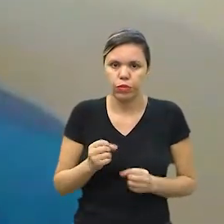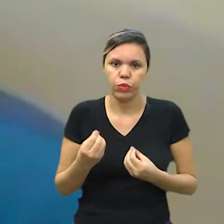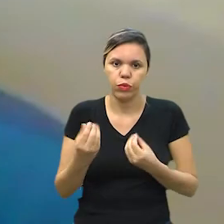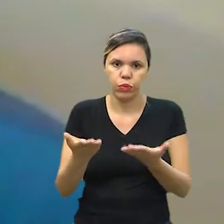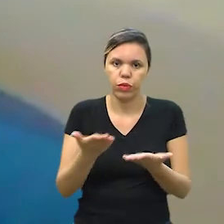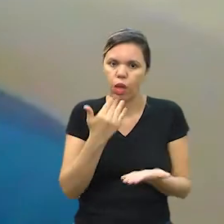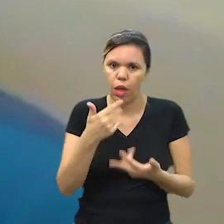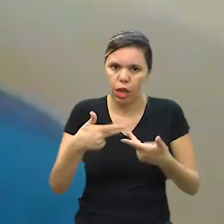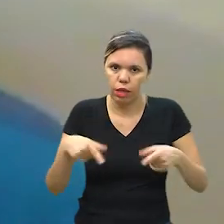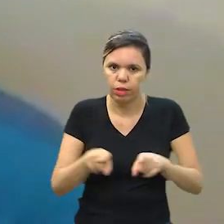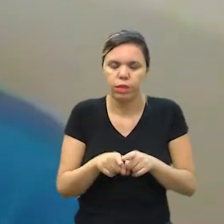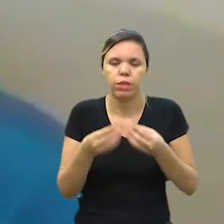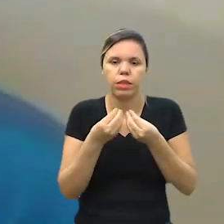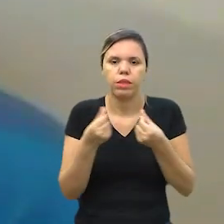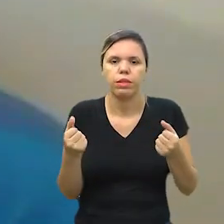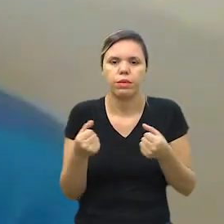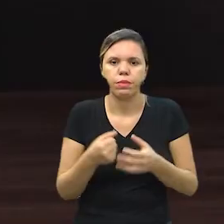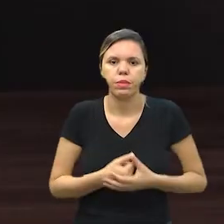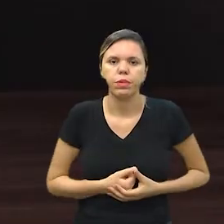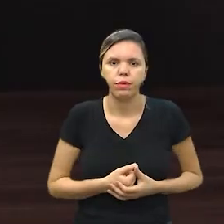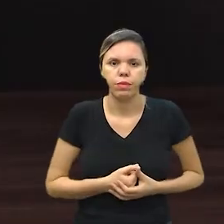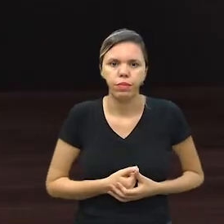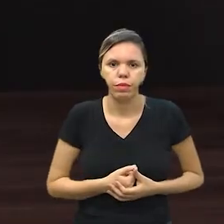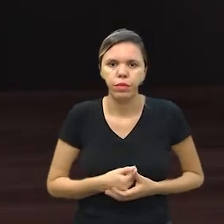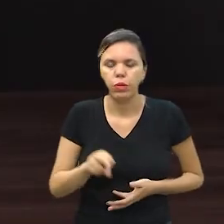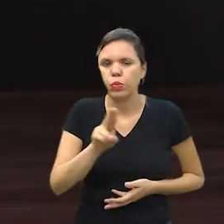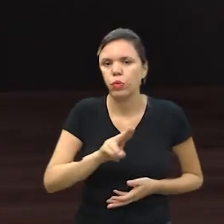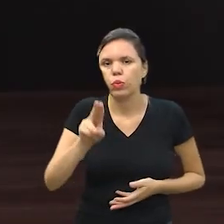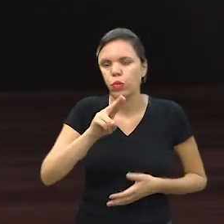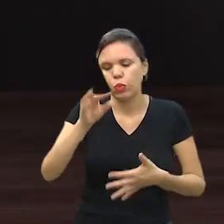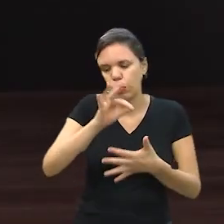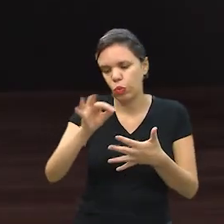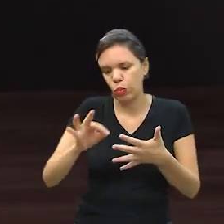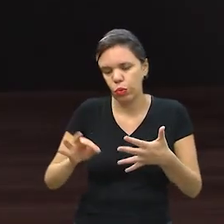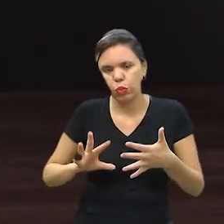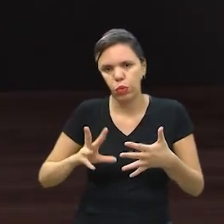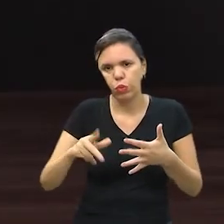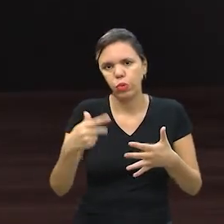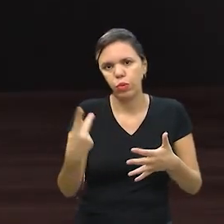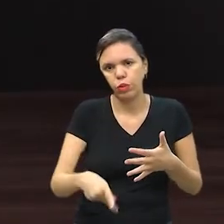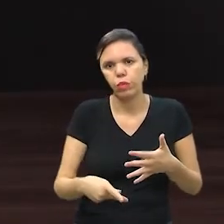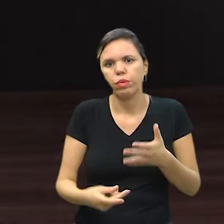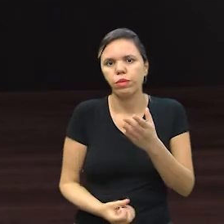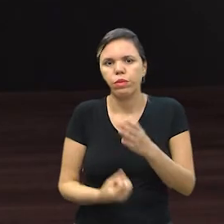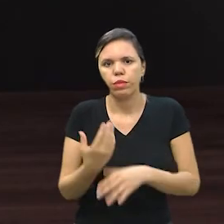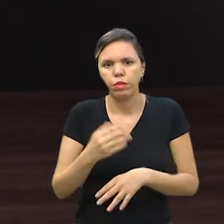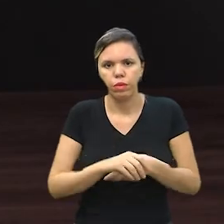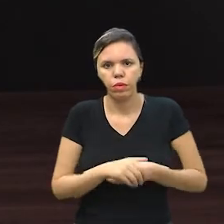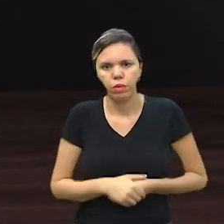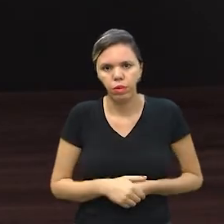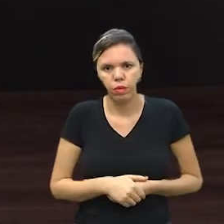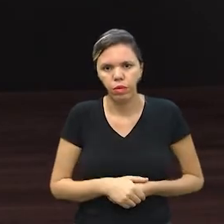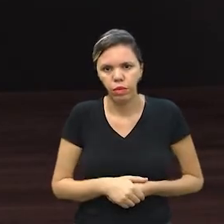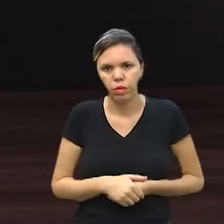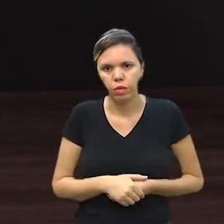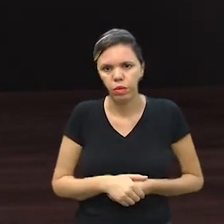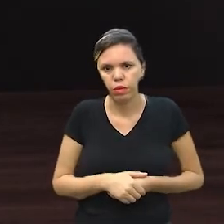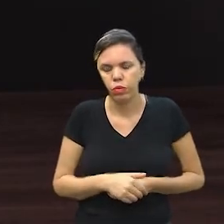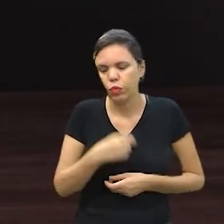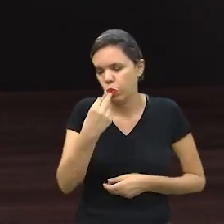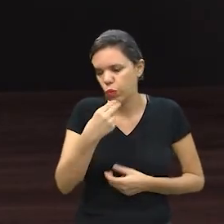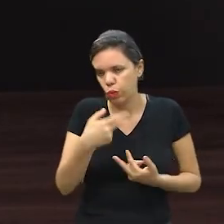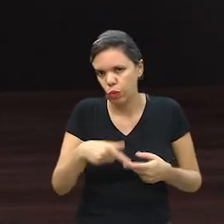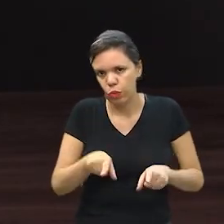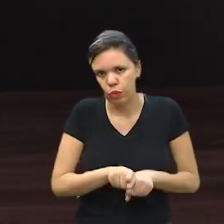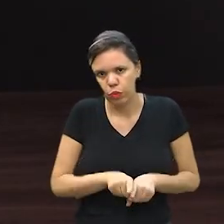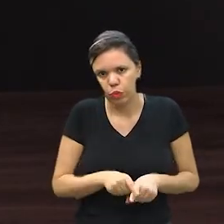poder oferecer um alimento de qualidade, poder utilizar um ingrediente em todas as suas propriedades, seja ela